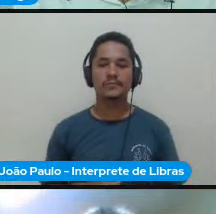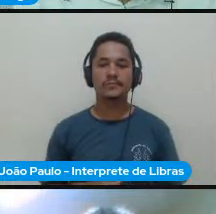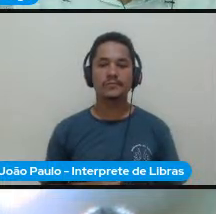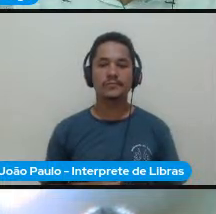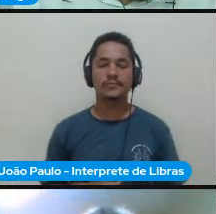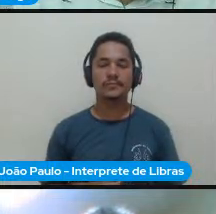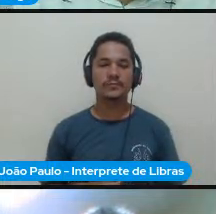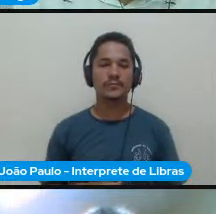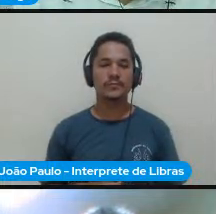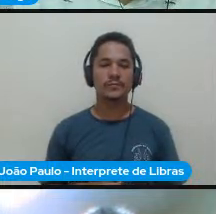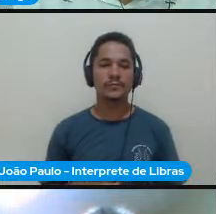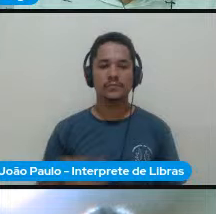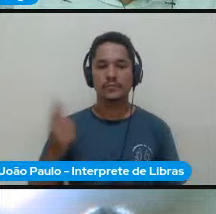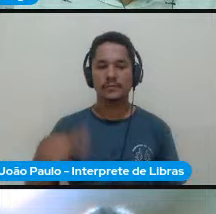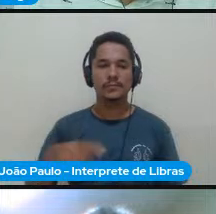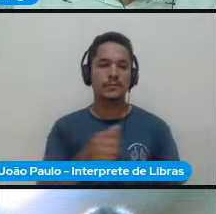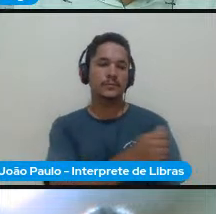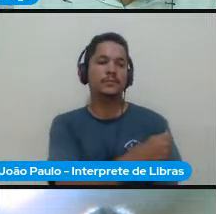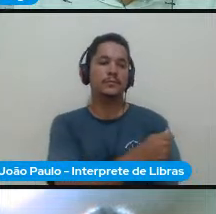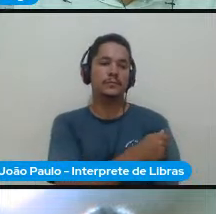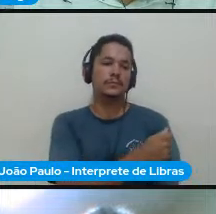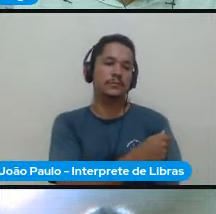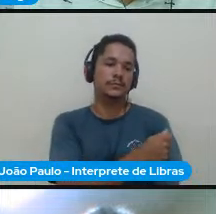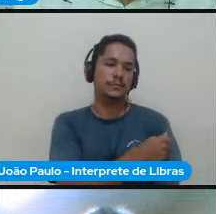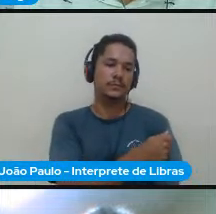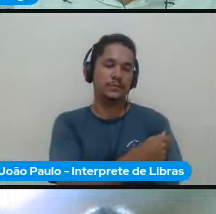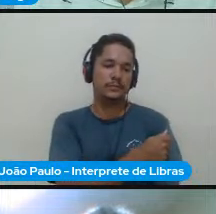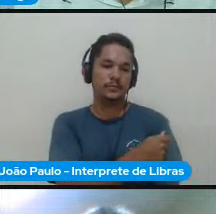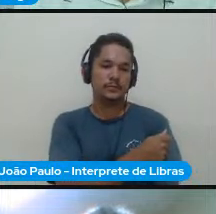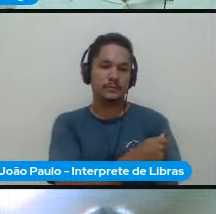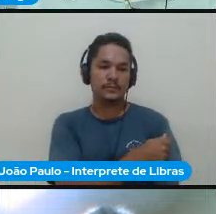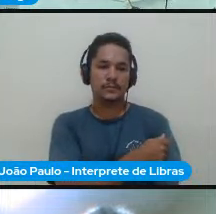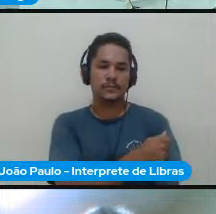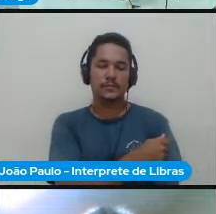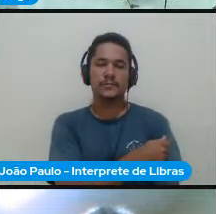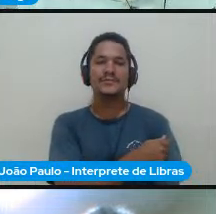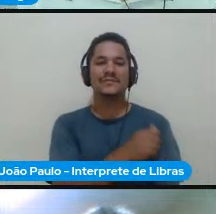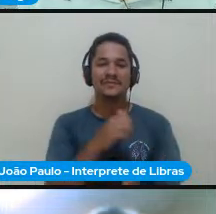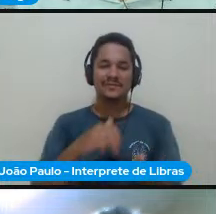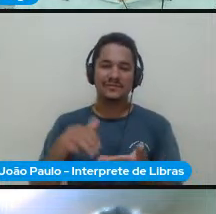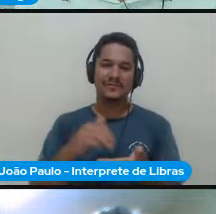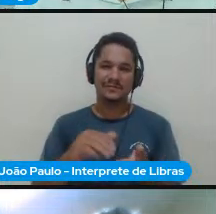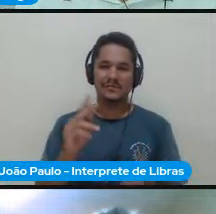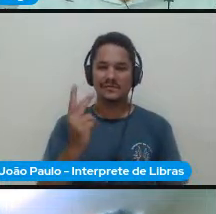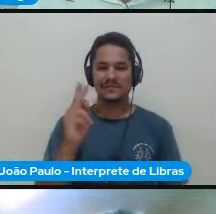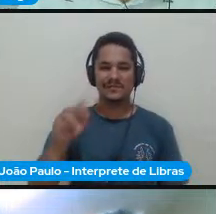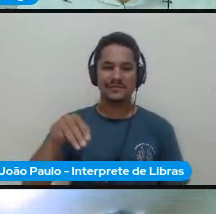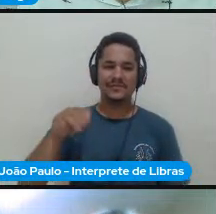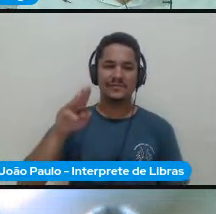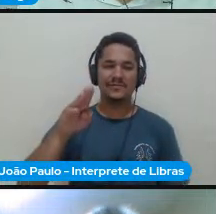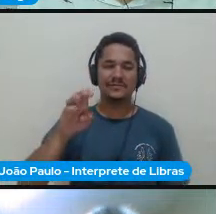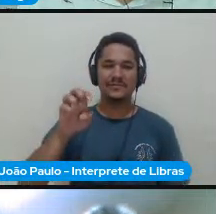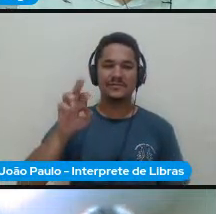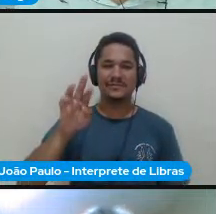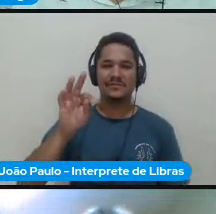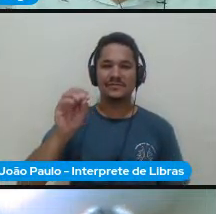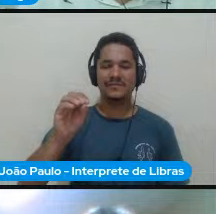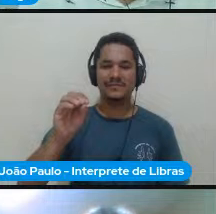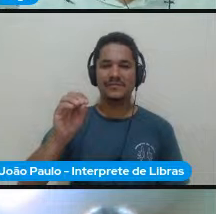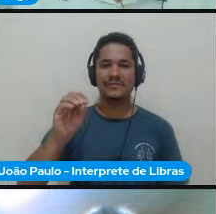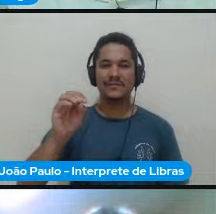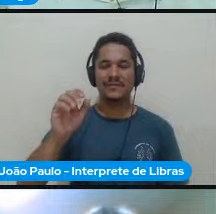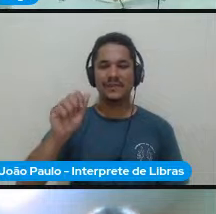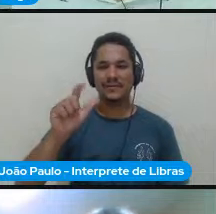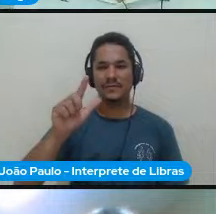A aluna da secretário Humberto Almeida pergunta se tem curso de estilista e